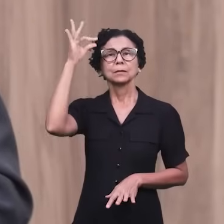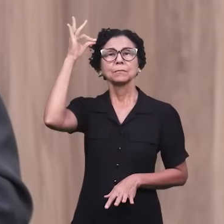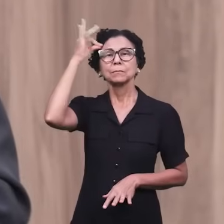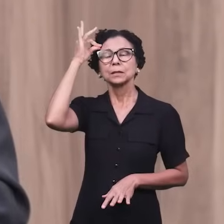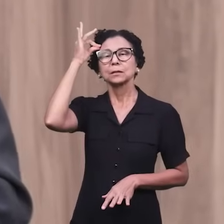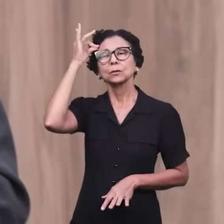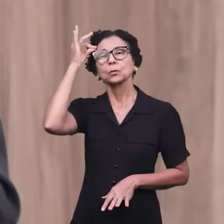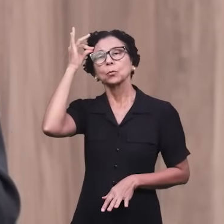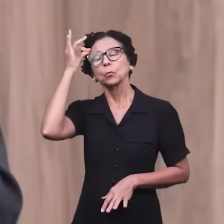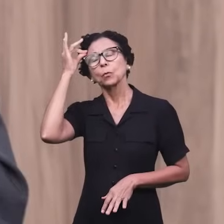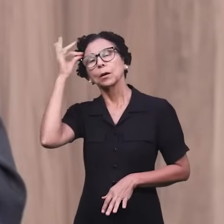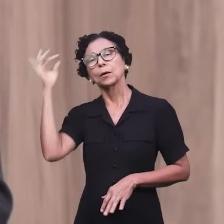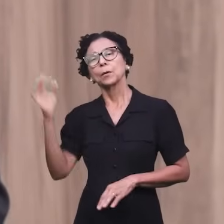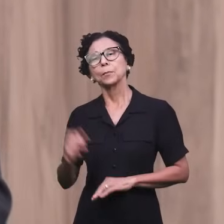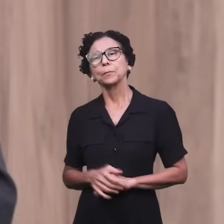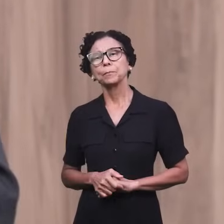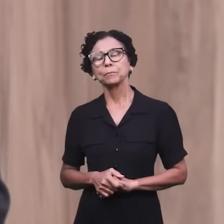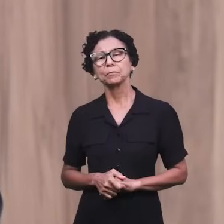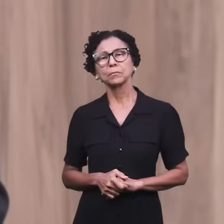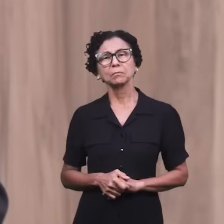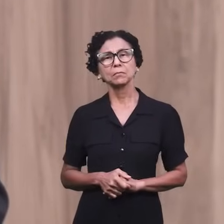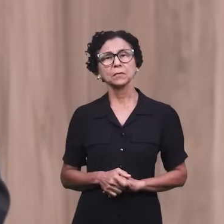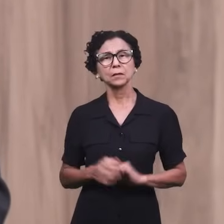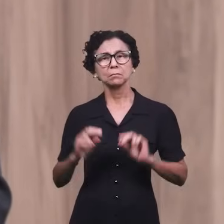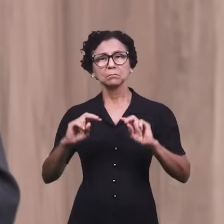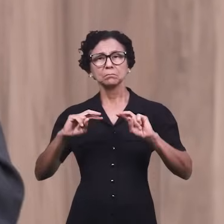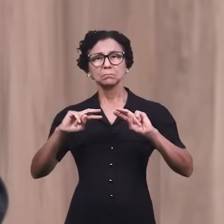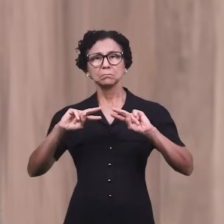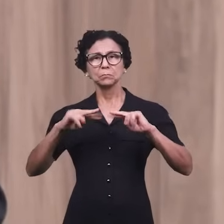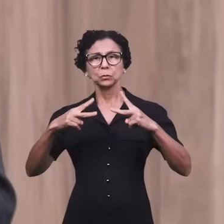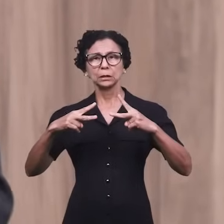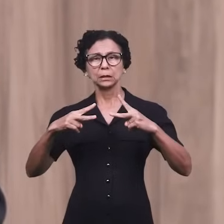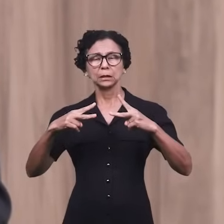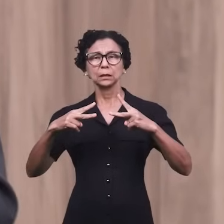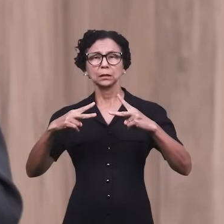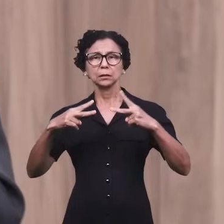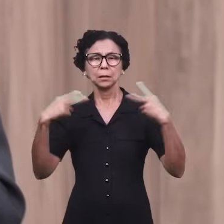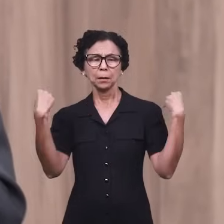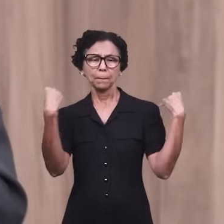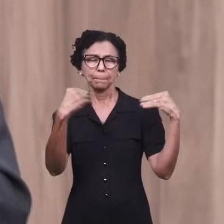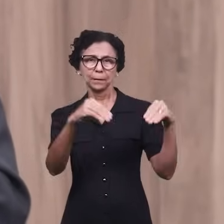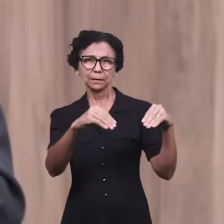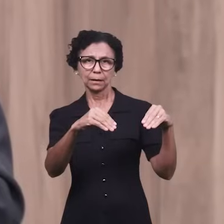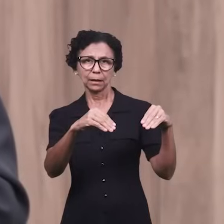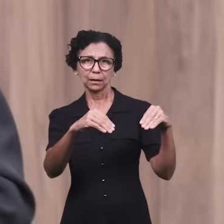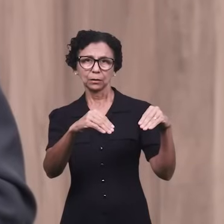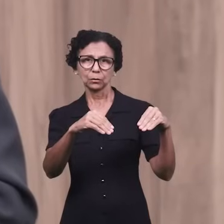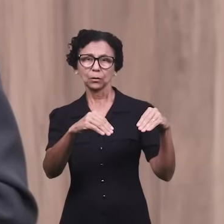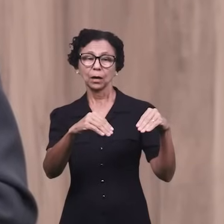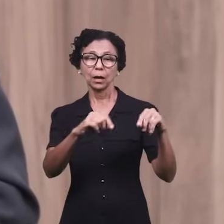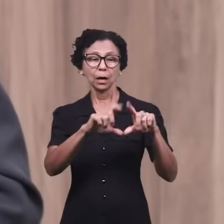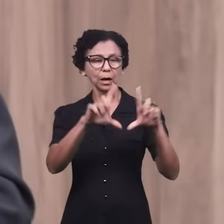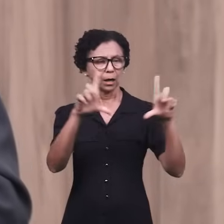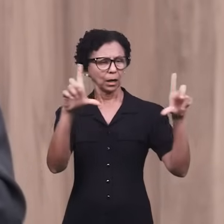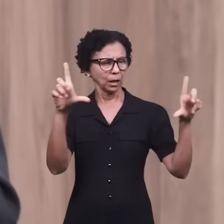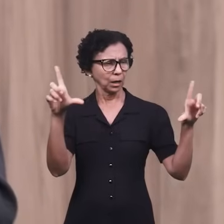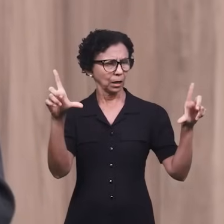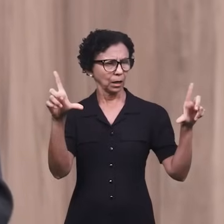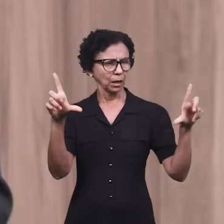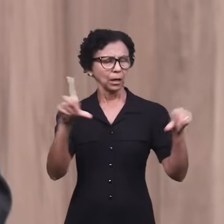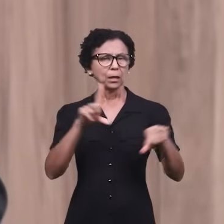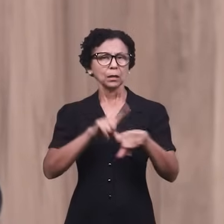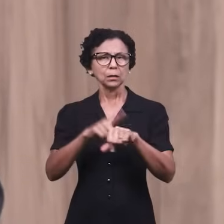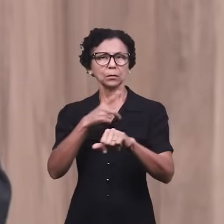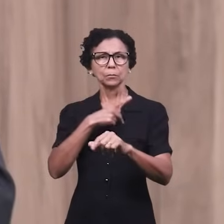recebeu o link deste culto de oração e na imposição de mãos, ela entenderá que a